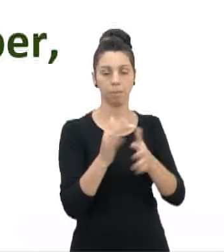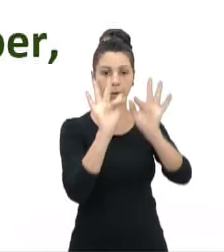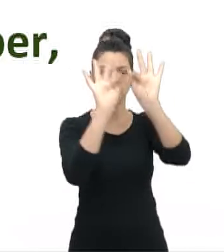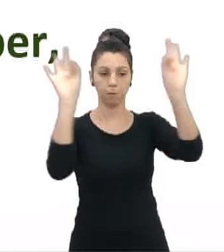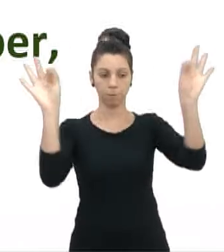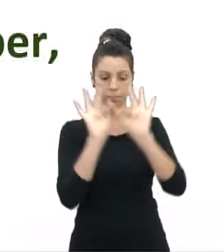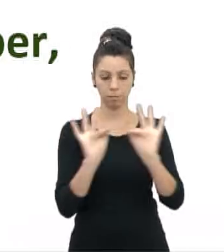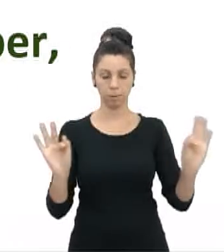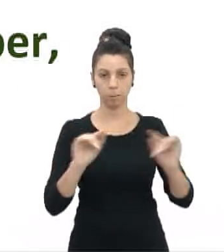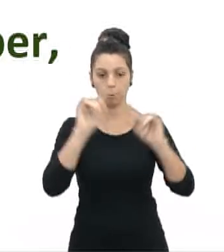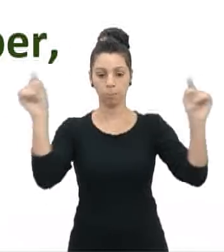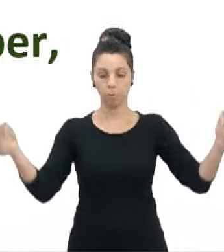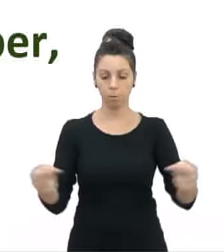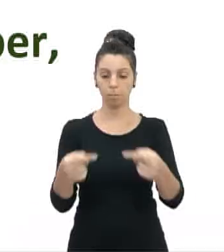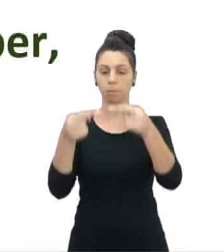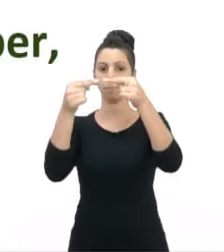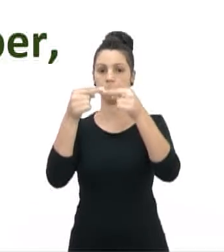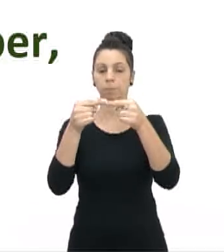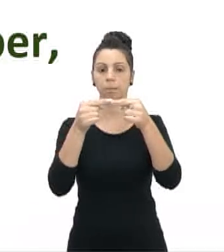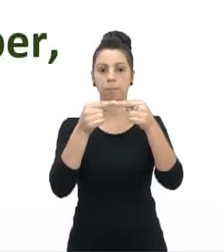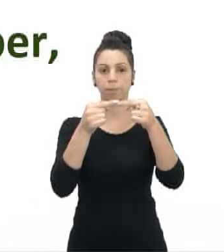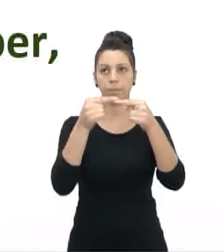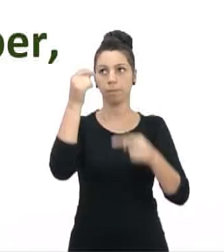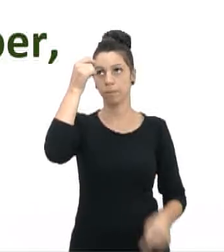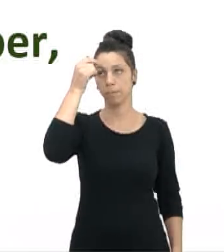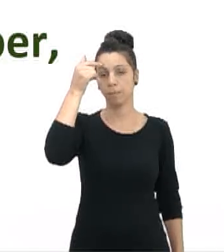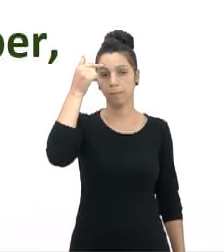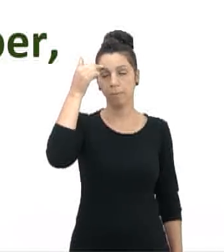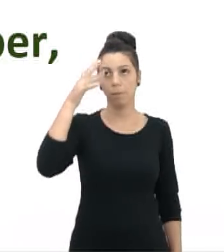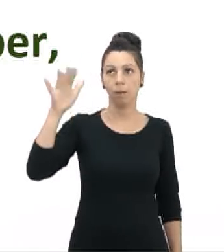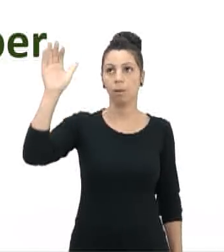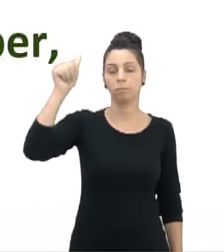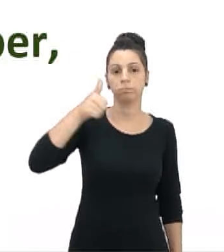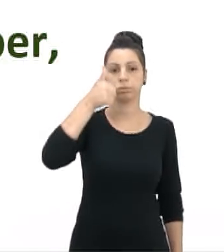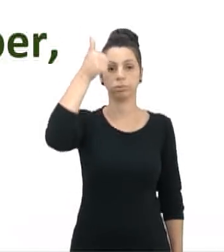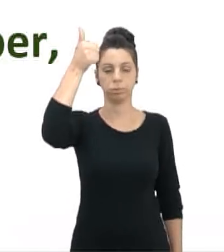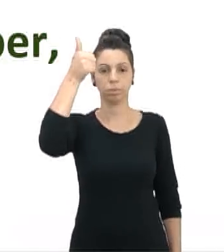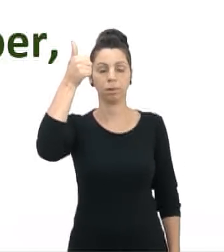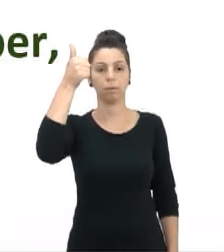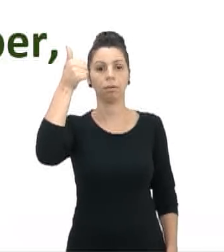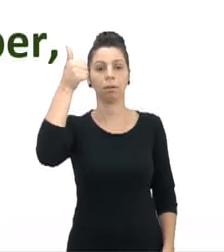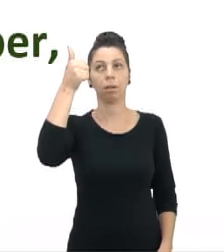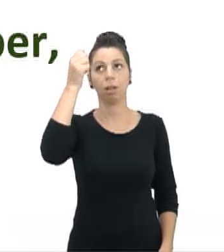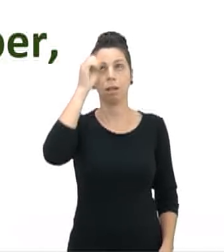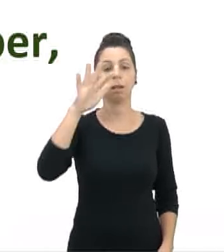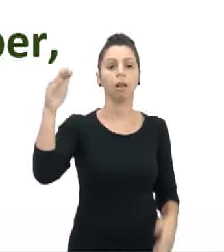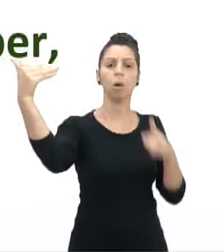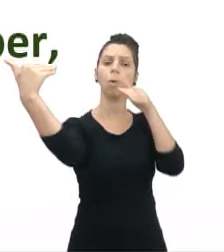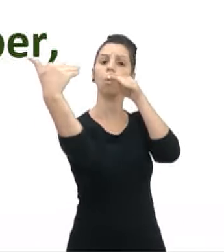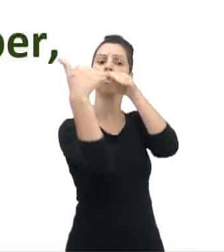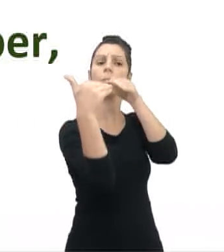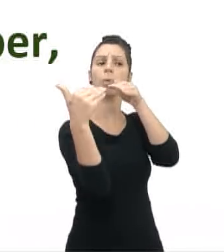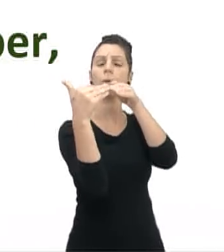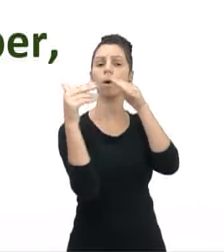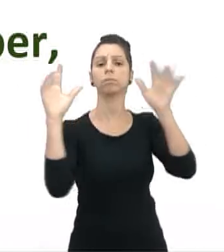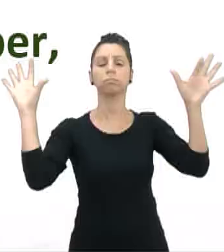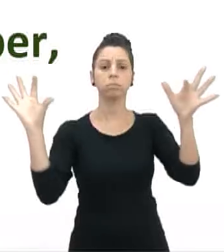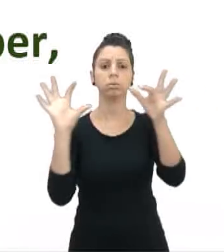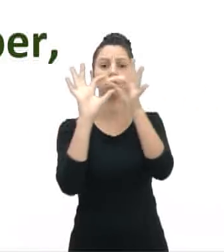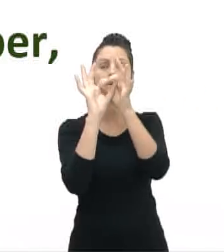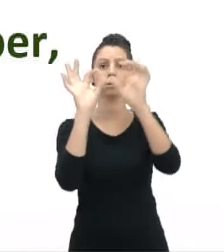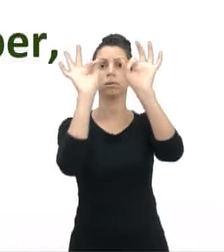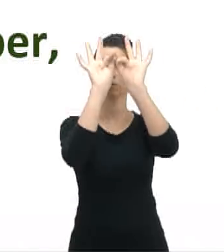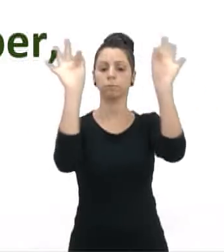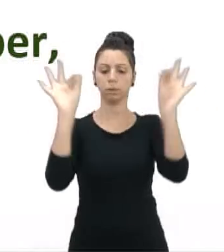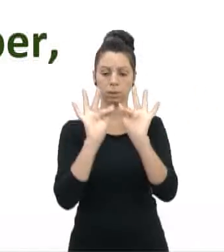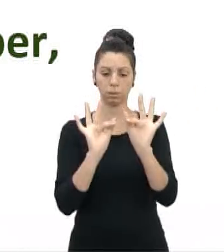primeiro tópico lido. Melhore o seu pensamento. São ideias que concordam e por quê? As duas frases